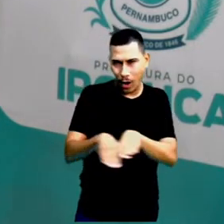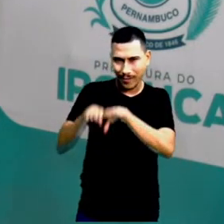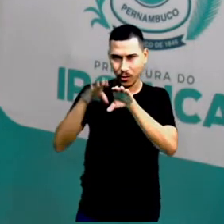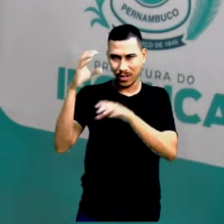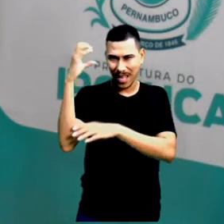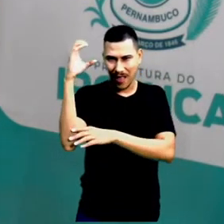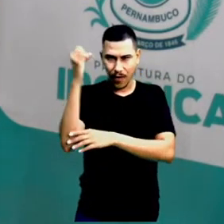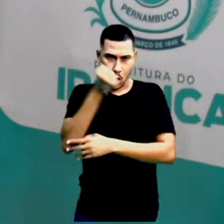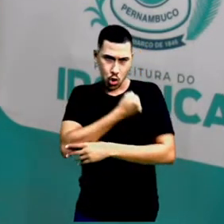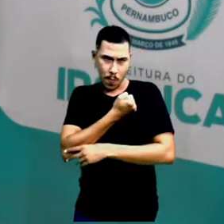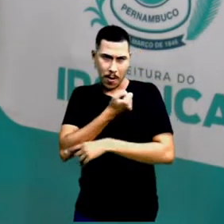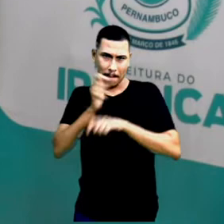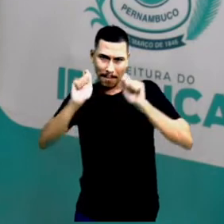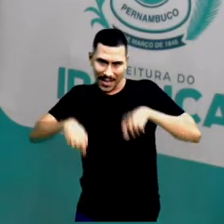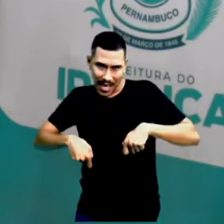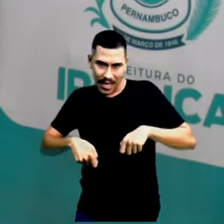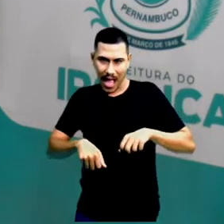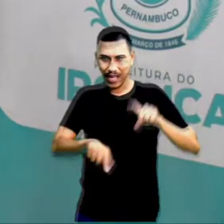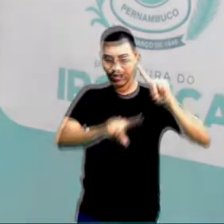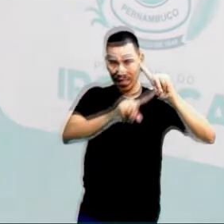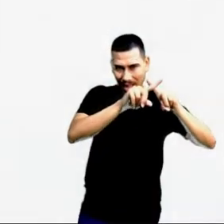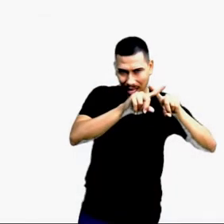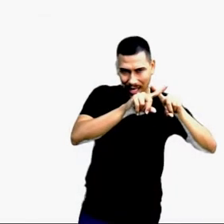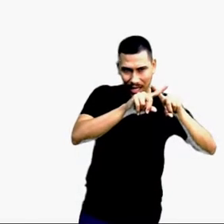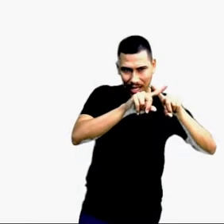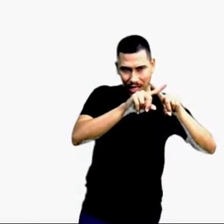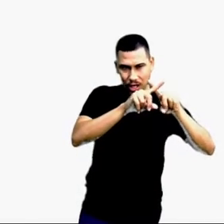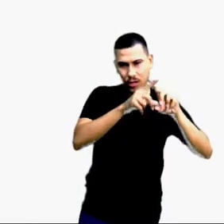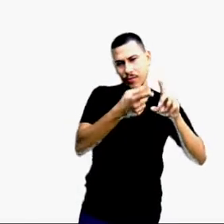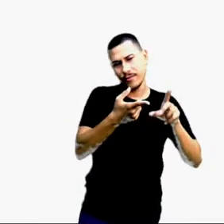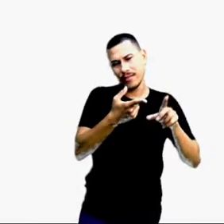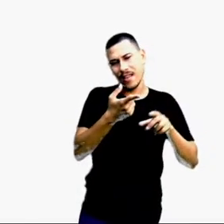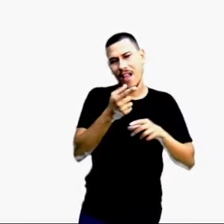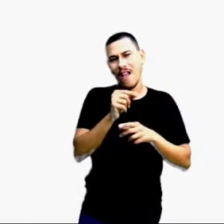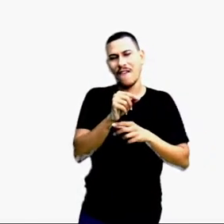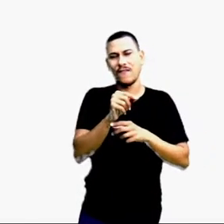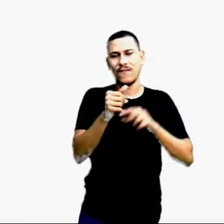científica, o x, que é o número que está multiplicando a base,